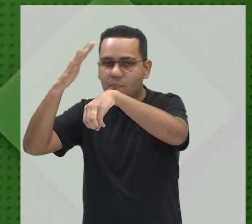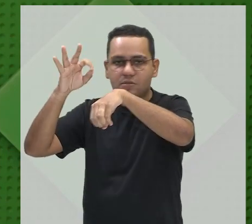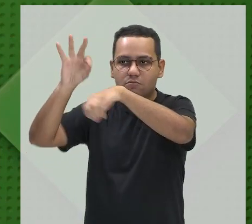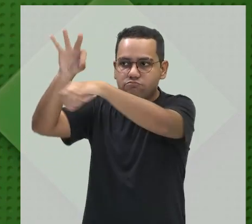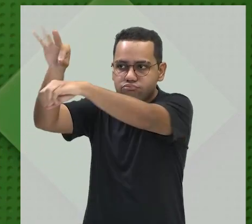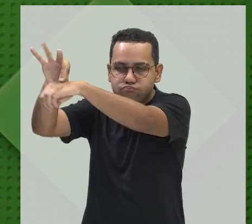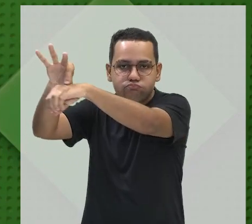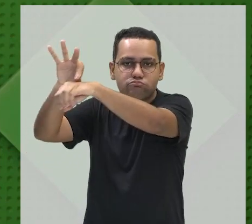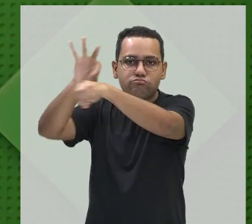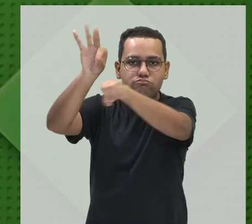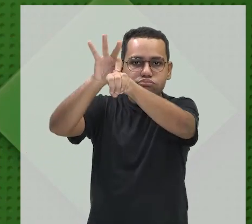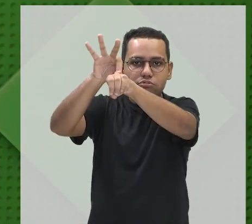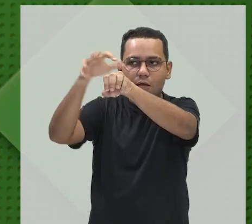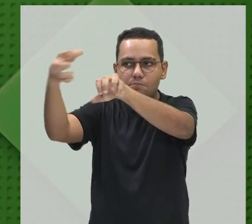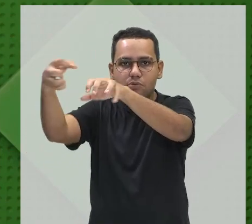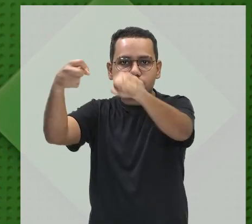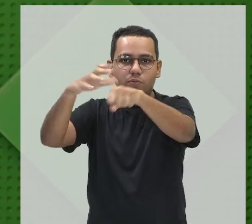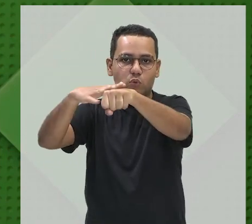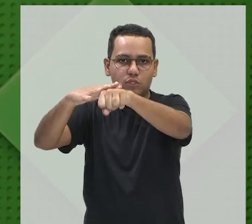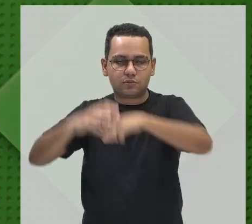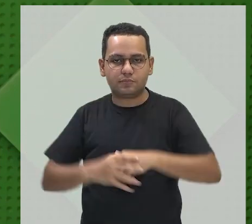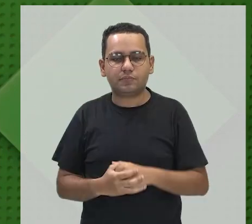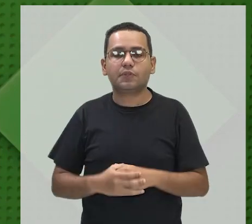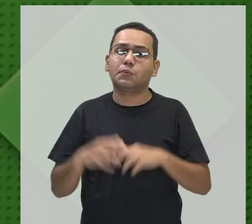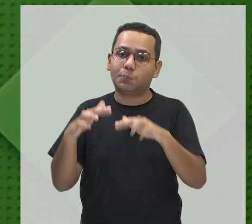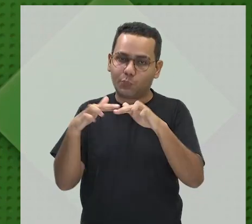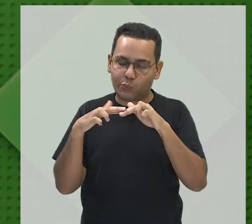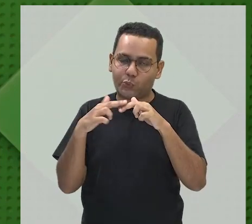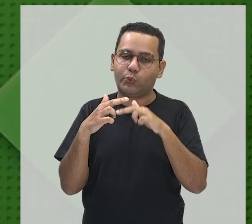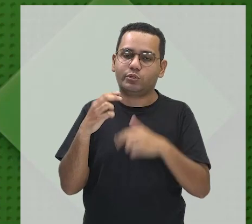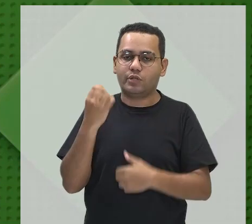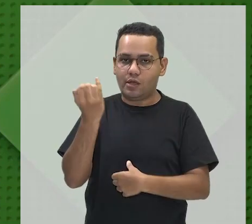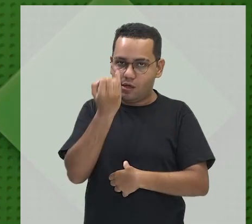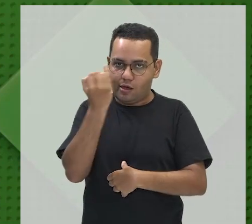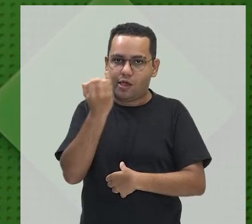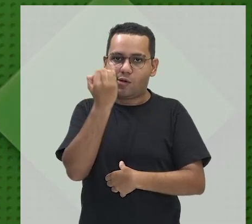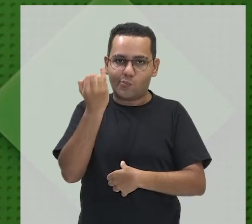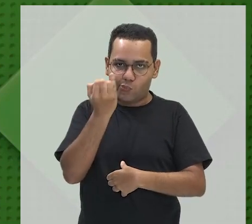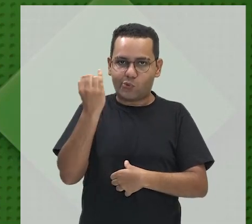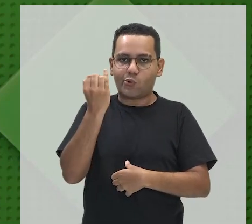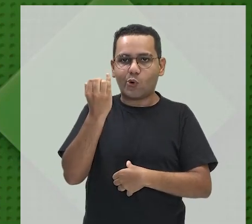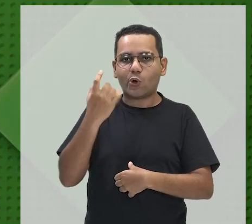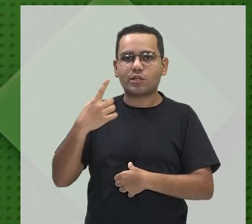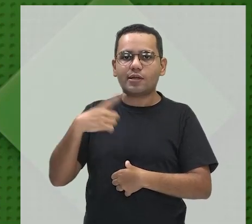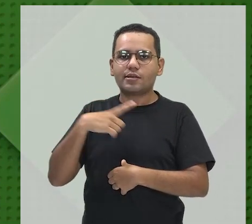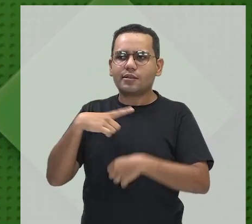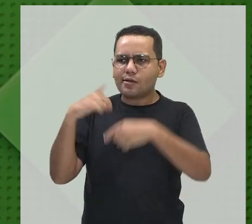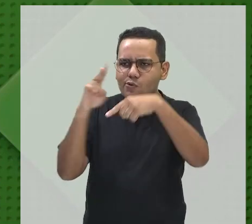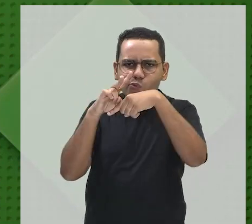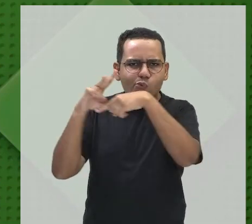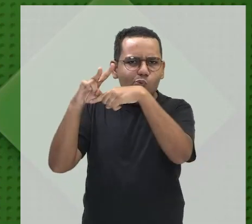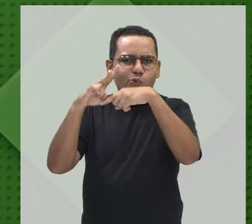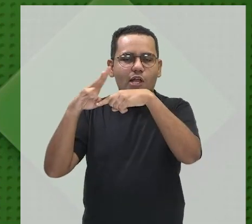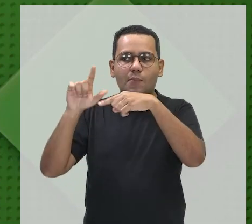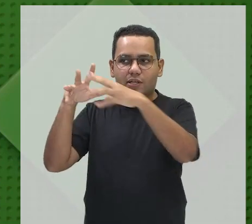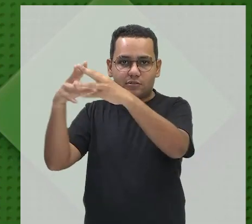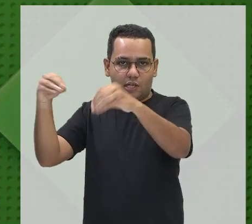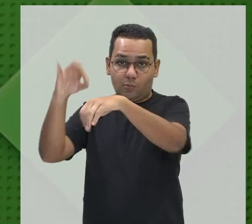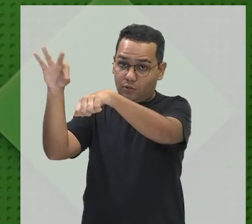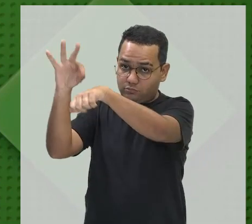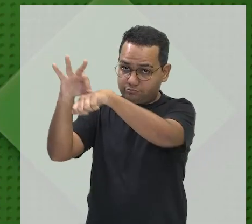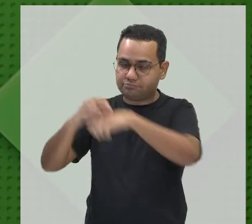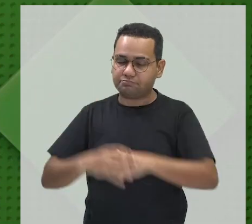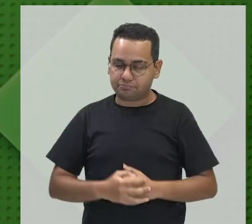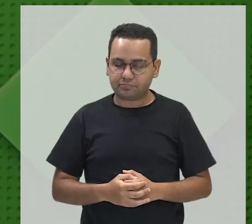outra pessoa, certo? Por isso é importante combater ali o mosquito, que a gente ainda vai comentar um pouco mais. E ainda falando sobre o ciclo de